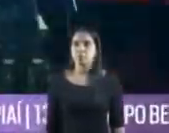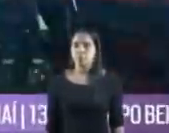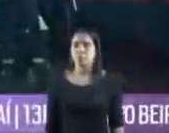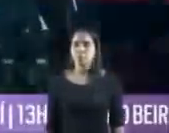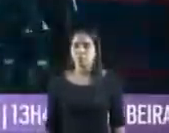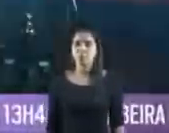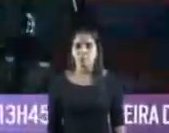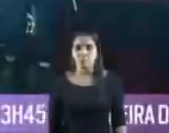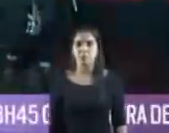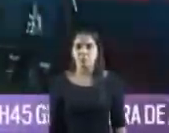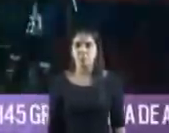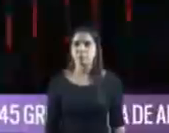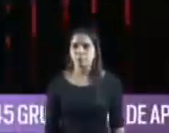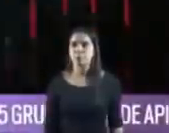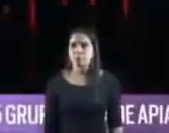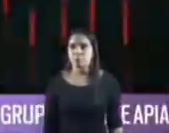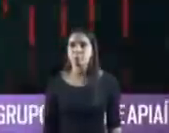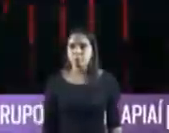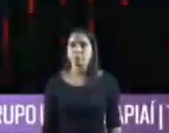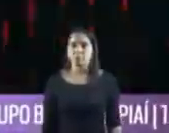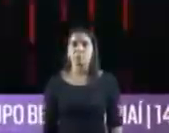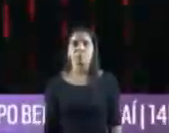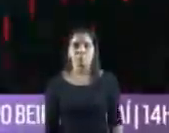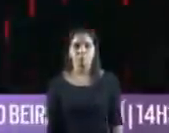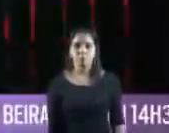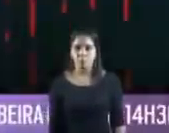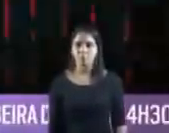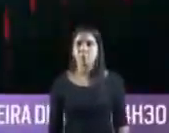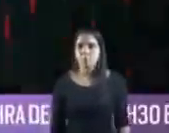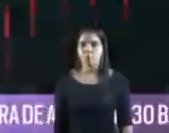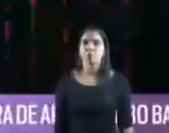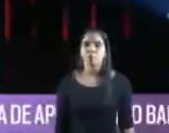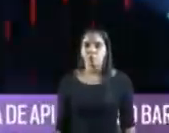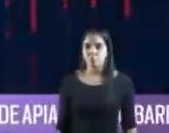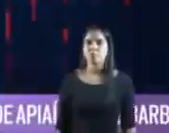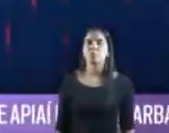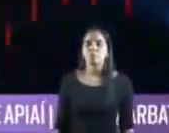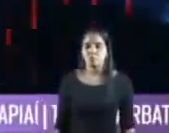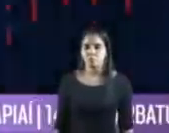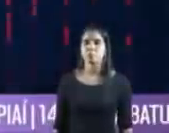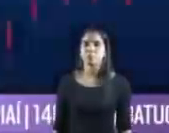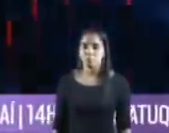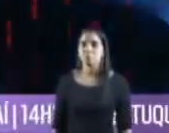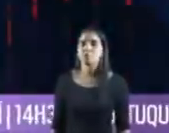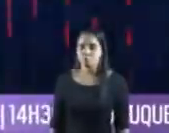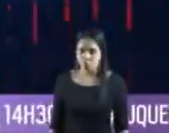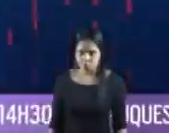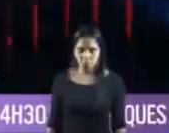We'll be right back.